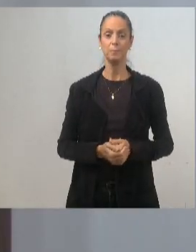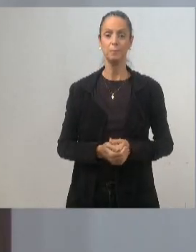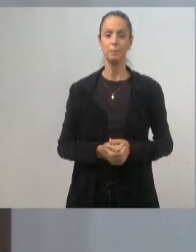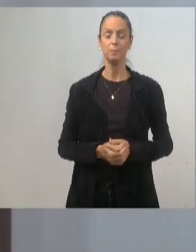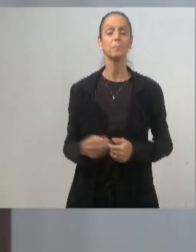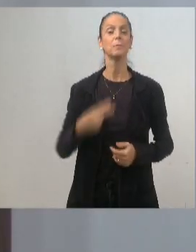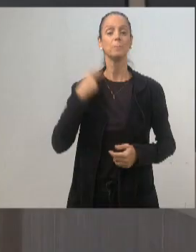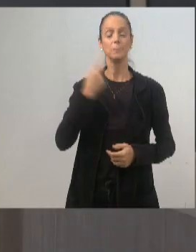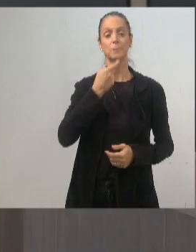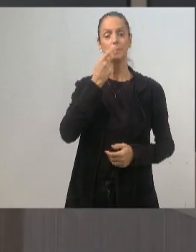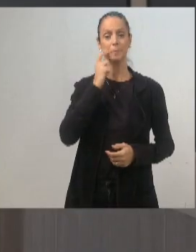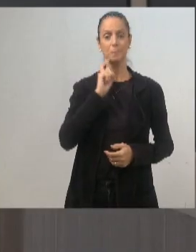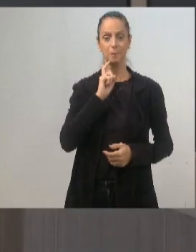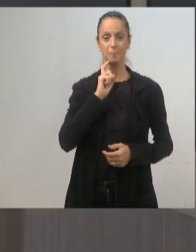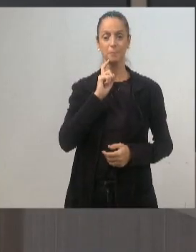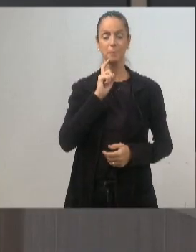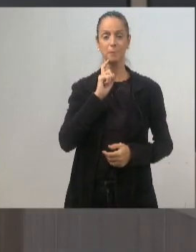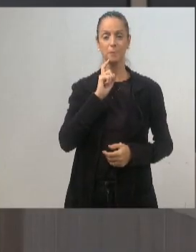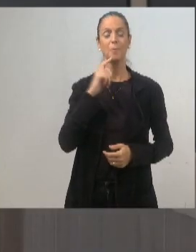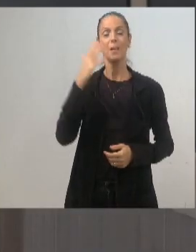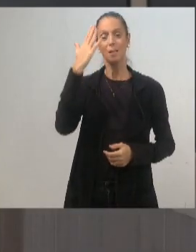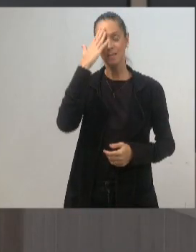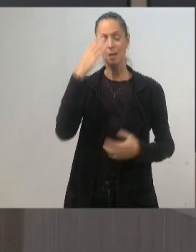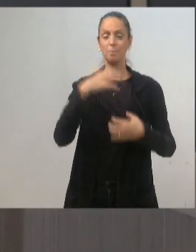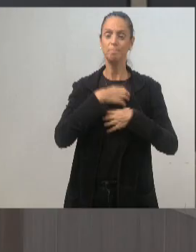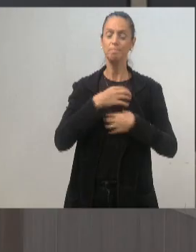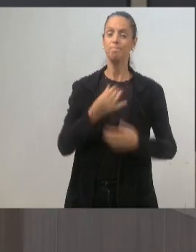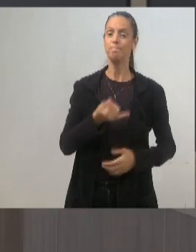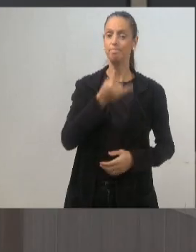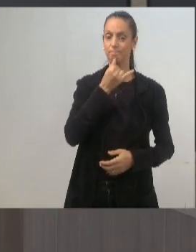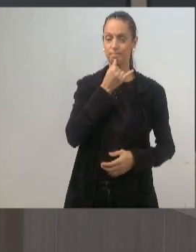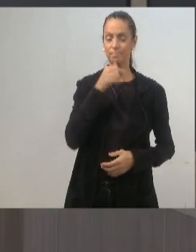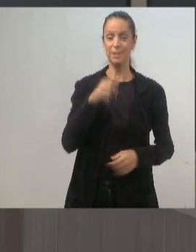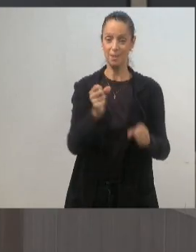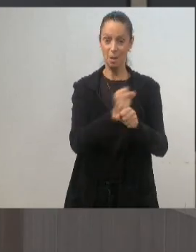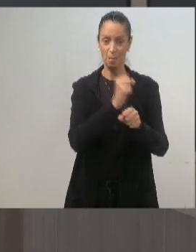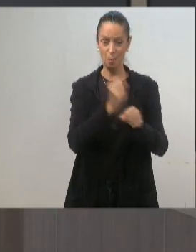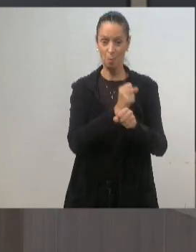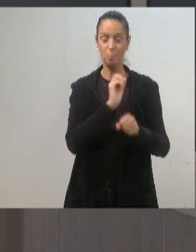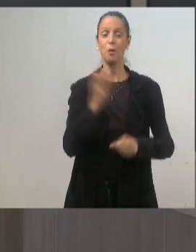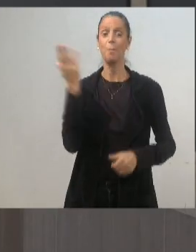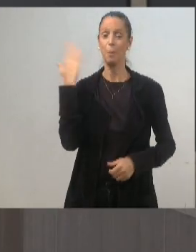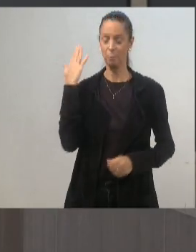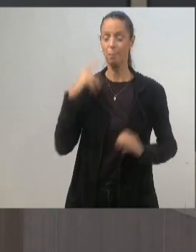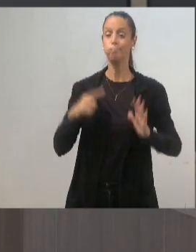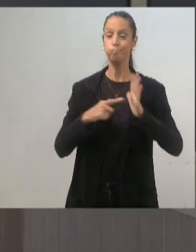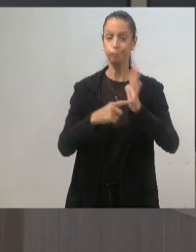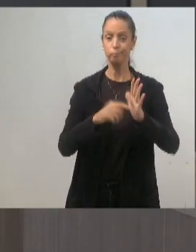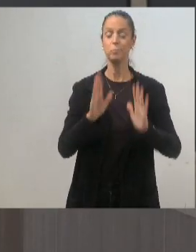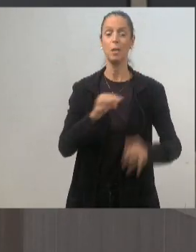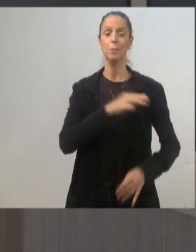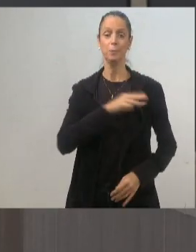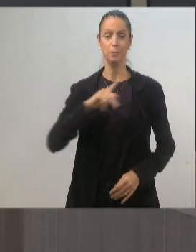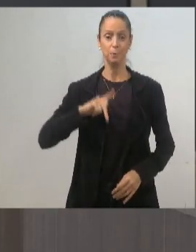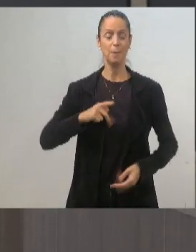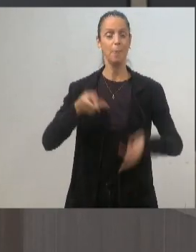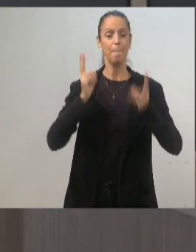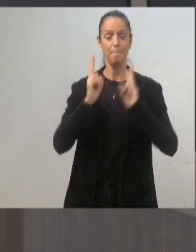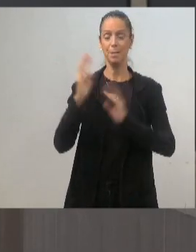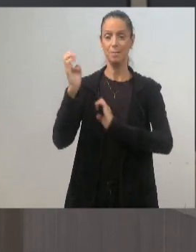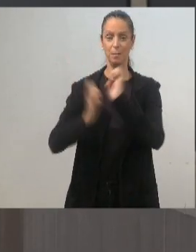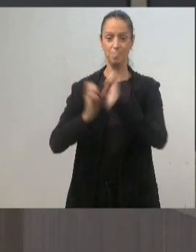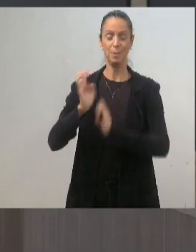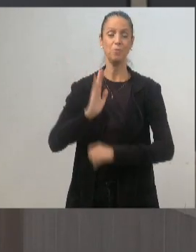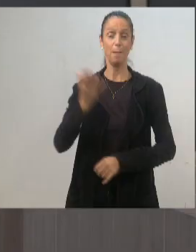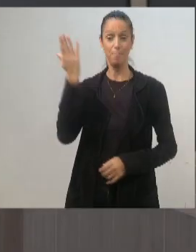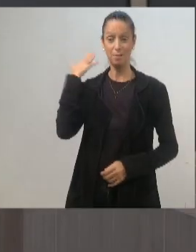Vereador Diego Nazato, sabe o que me deixa triste? Que esta obra, que já foi denunciada no Ministério Público, é da mesma empresa que eu já fiz uma